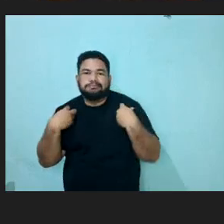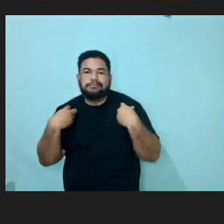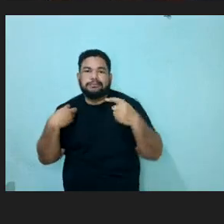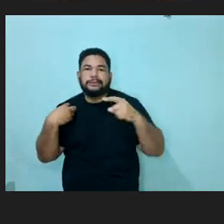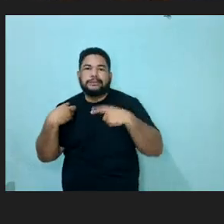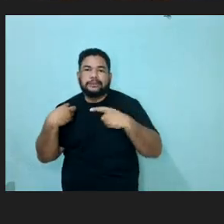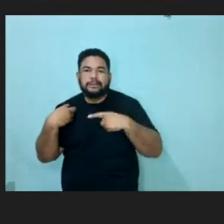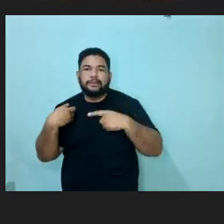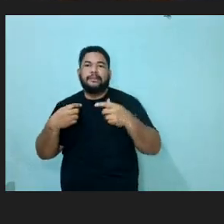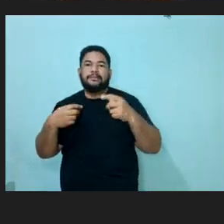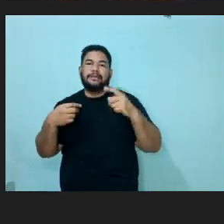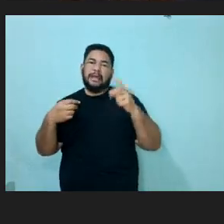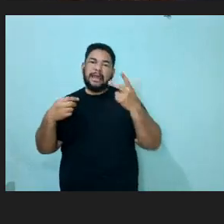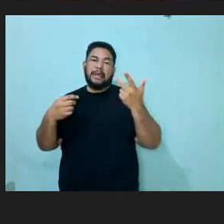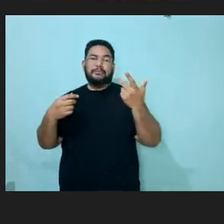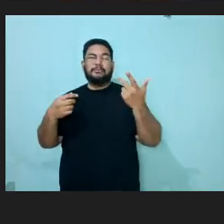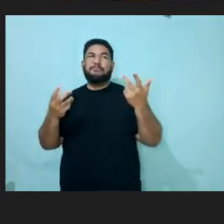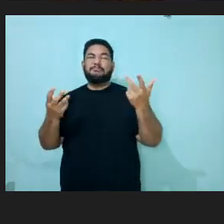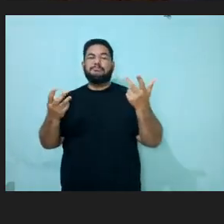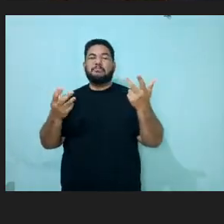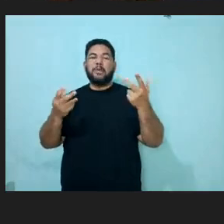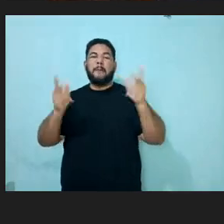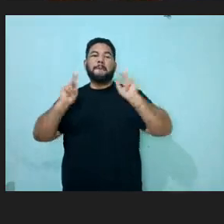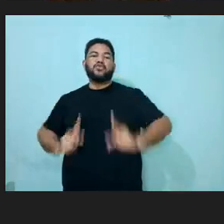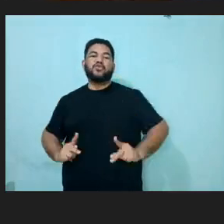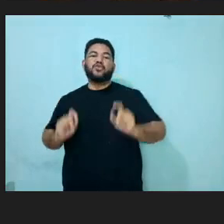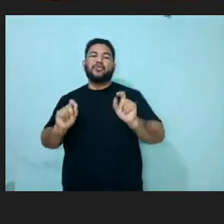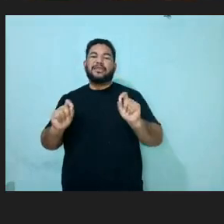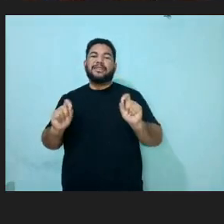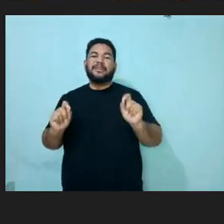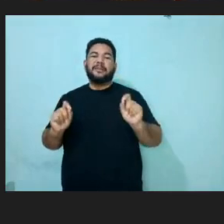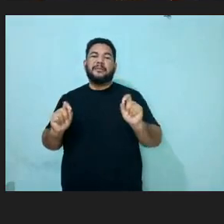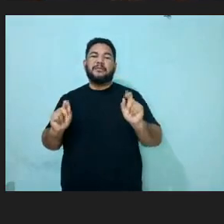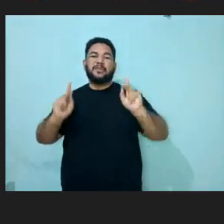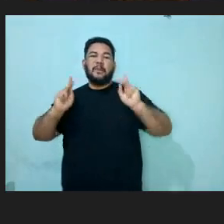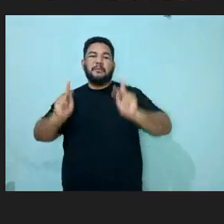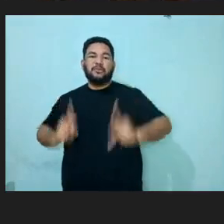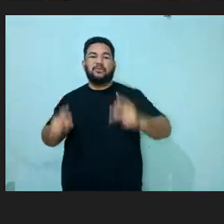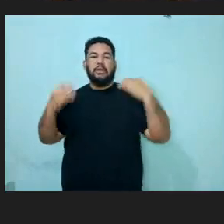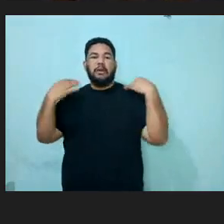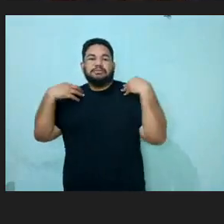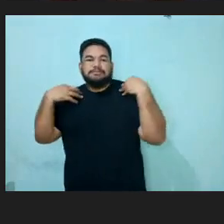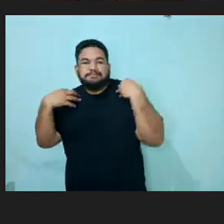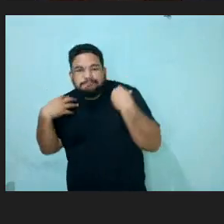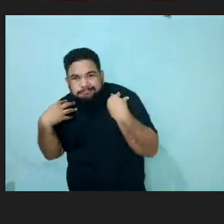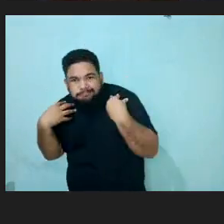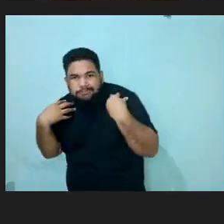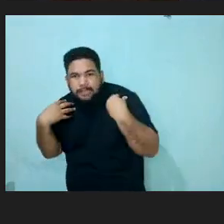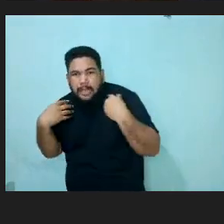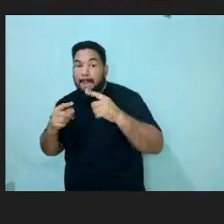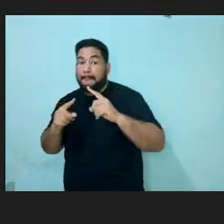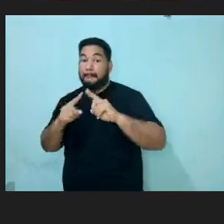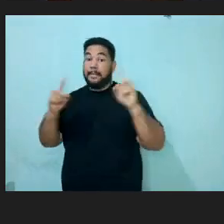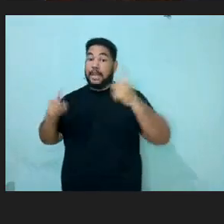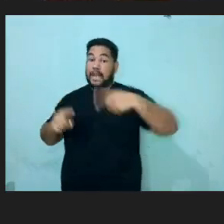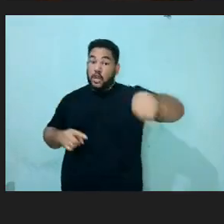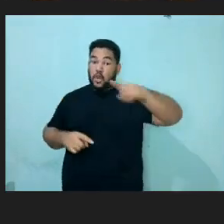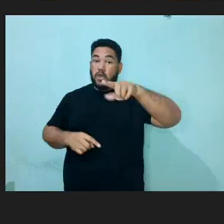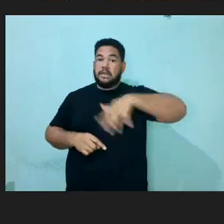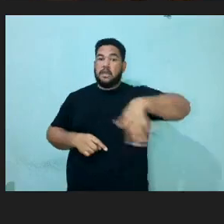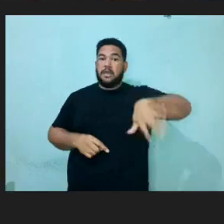com a postura, eu vou falar o termo, todo mundo conhece, corcunda, mas para nossa área técnica